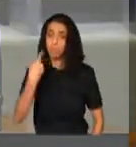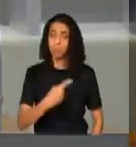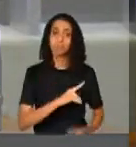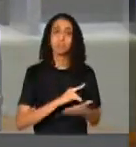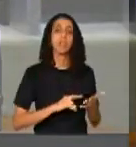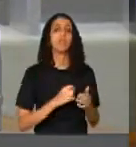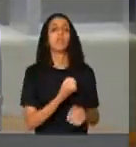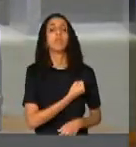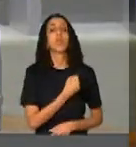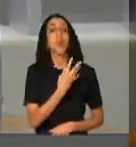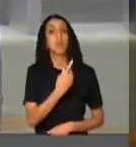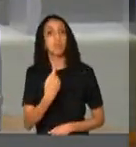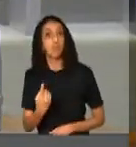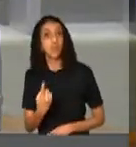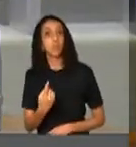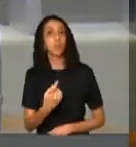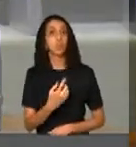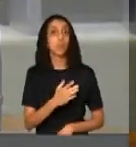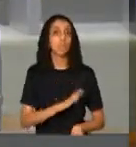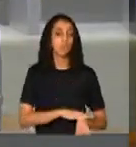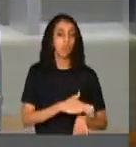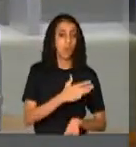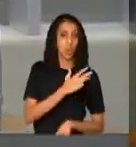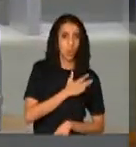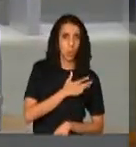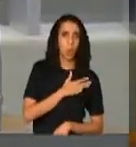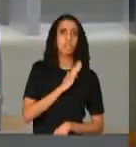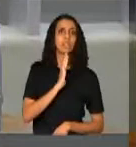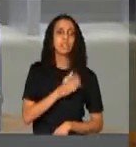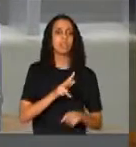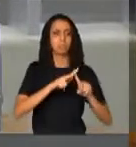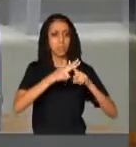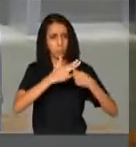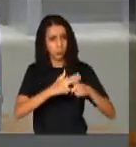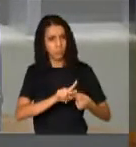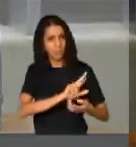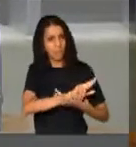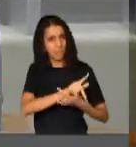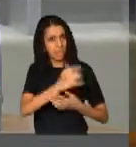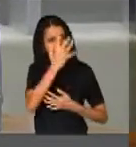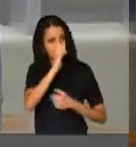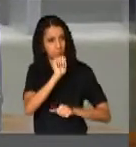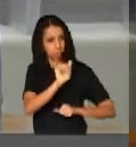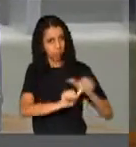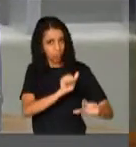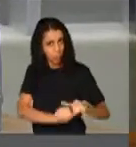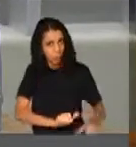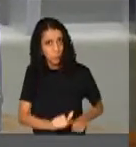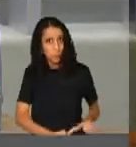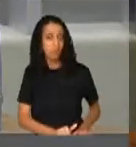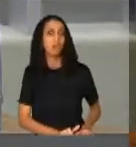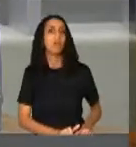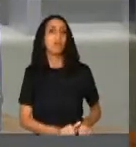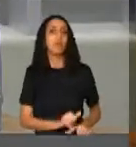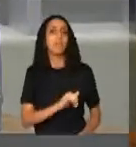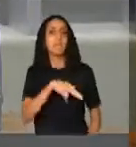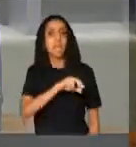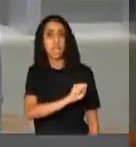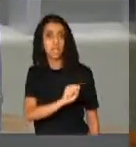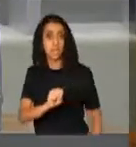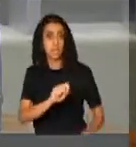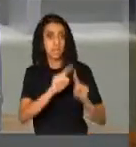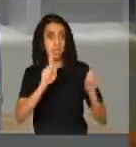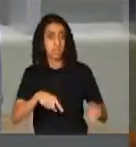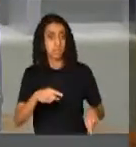de 2003, no governo Lula, promoveu ajustes severos no regime próprio de previdência social dos